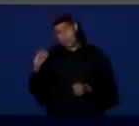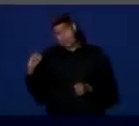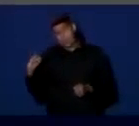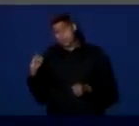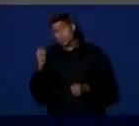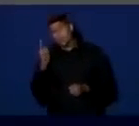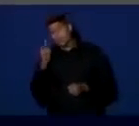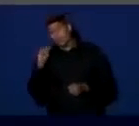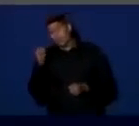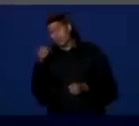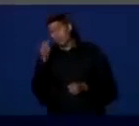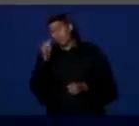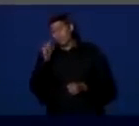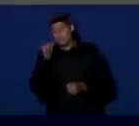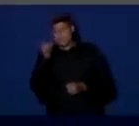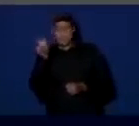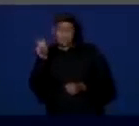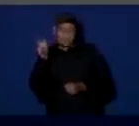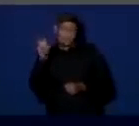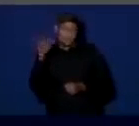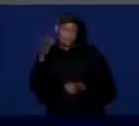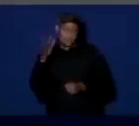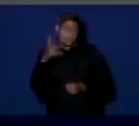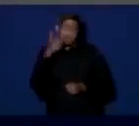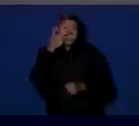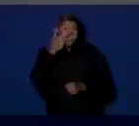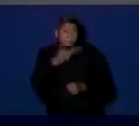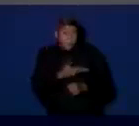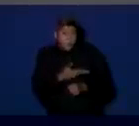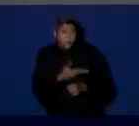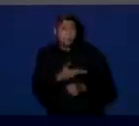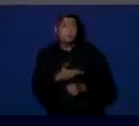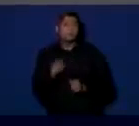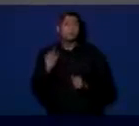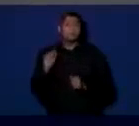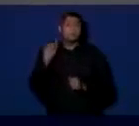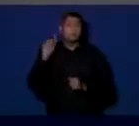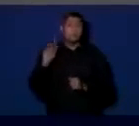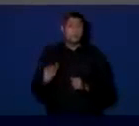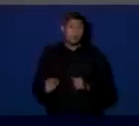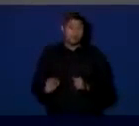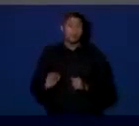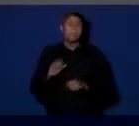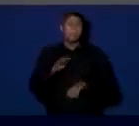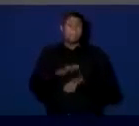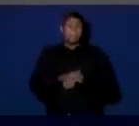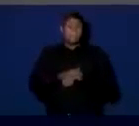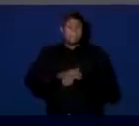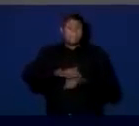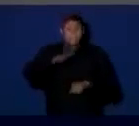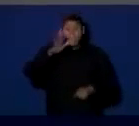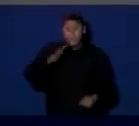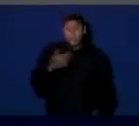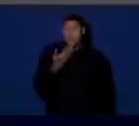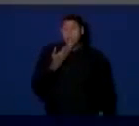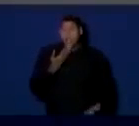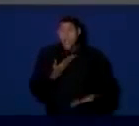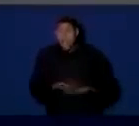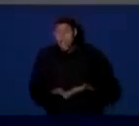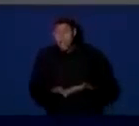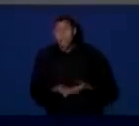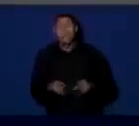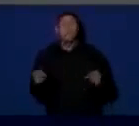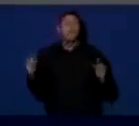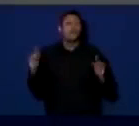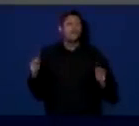perto de 1,75, né? O que parece muito baixo. Mas até aí, o que mais me impressiona não é isso. O que